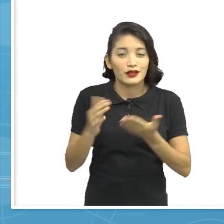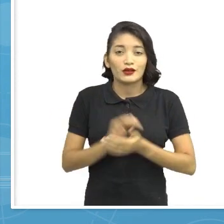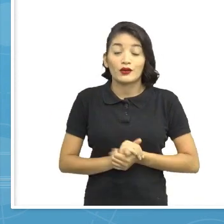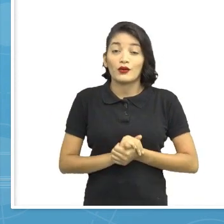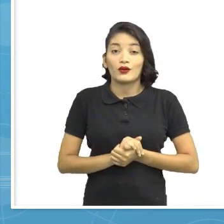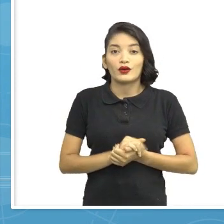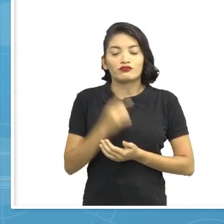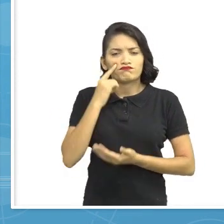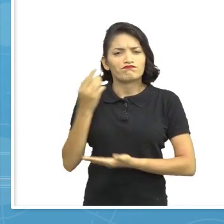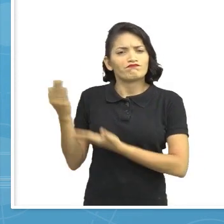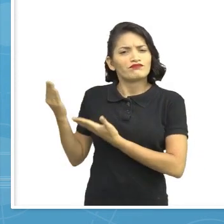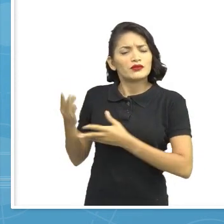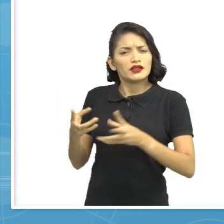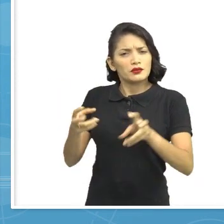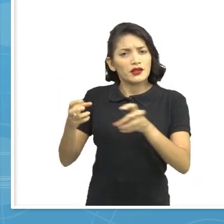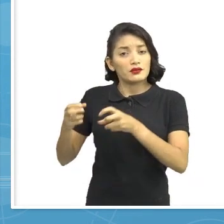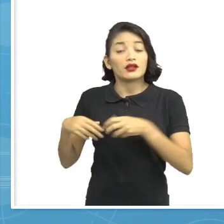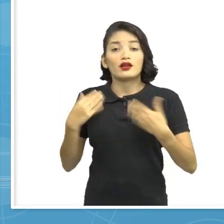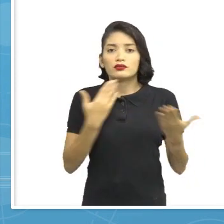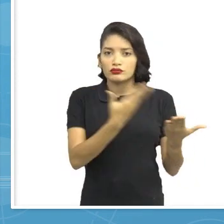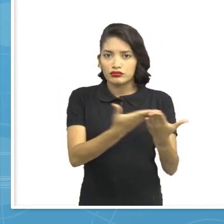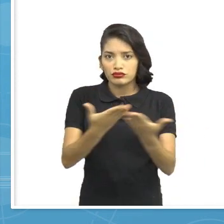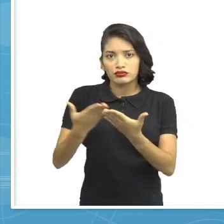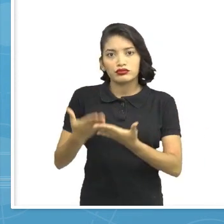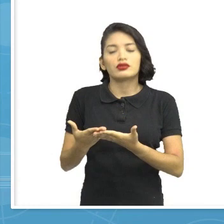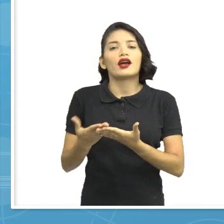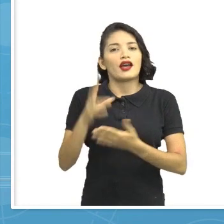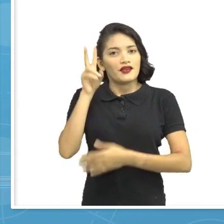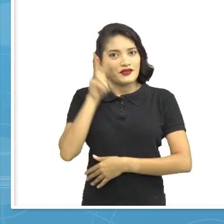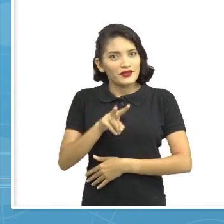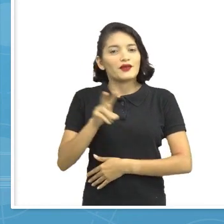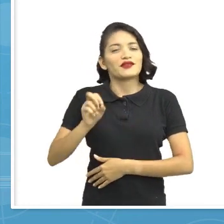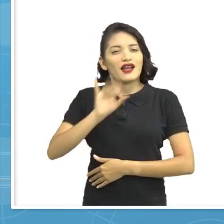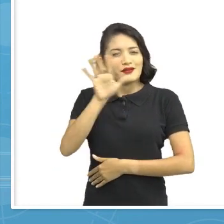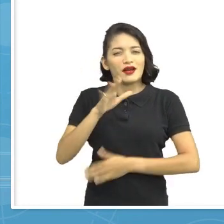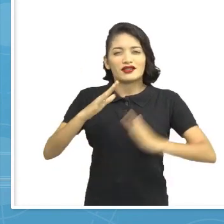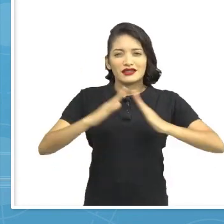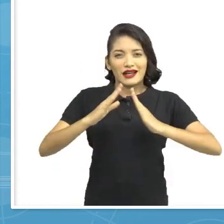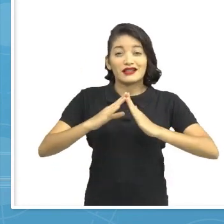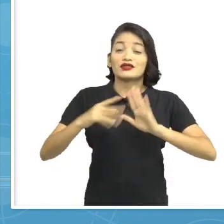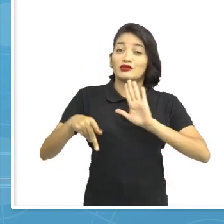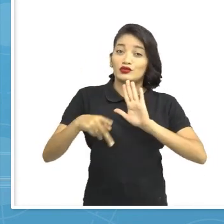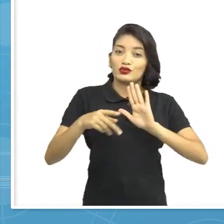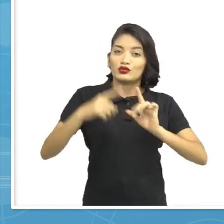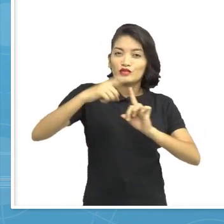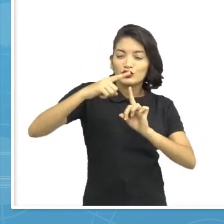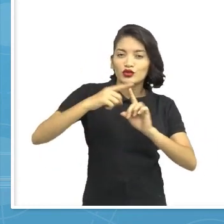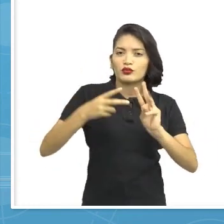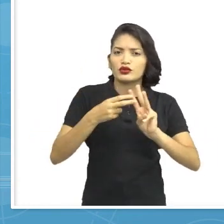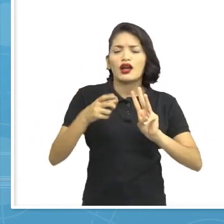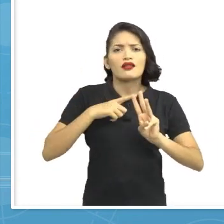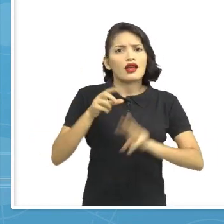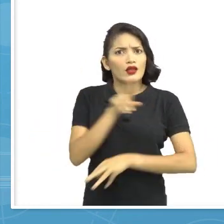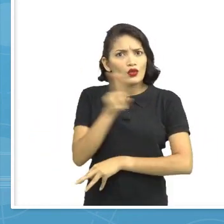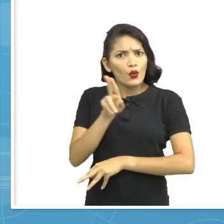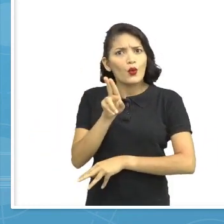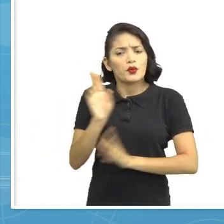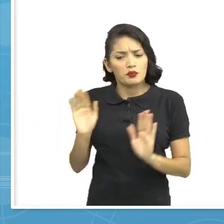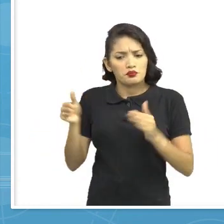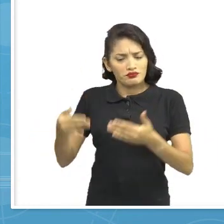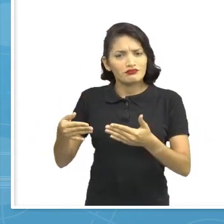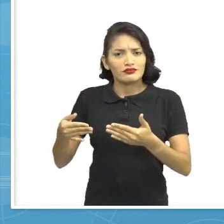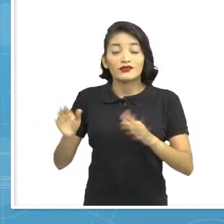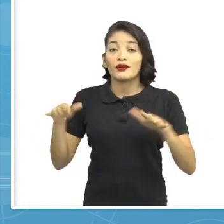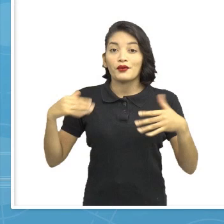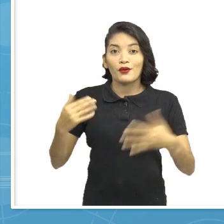observar, né? Que durante a nossa aula nós vimos esse tipo de habitação indígena. Nós vimos que ela tem um nome específico. Vamos ver